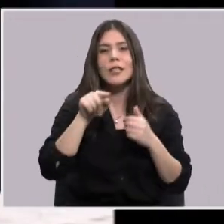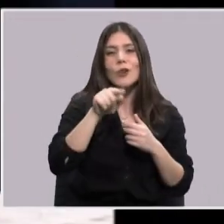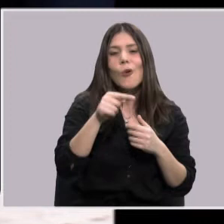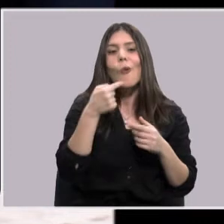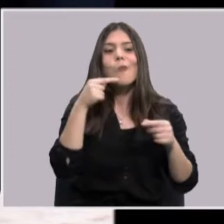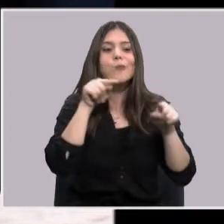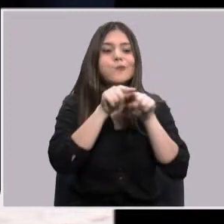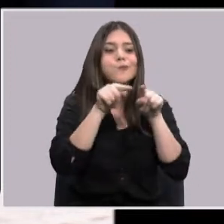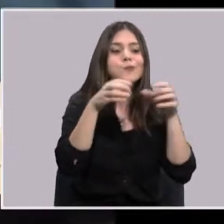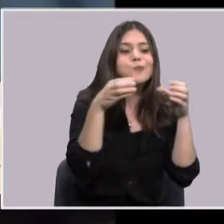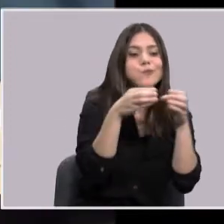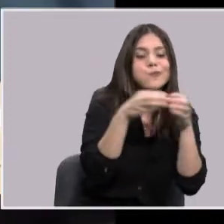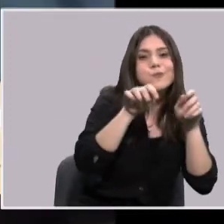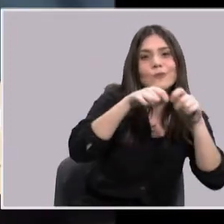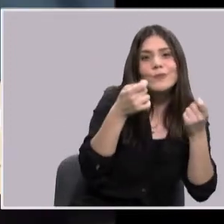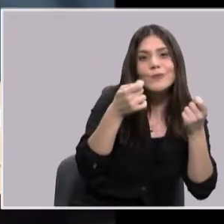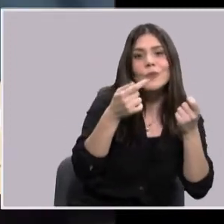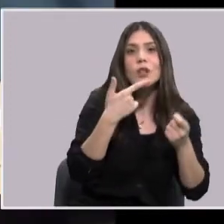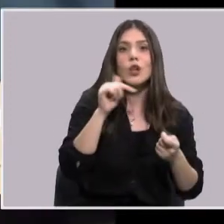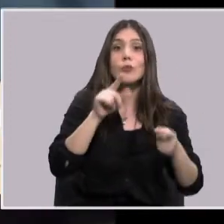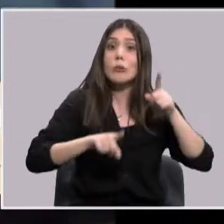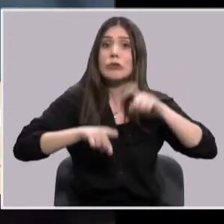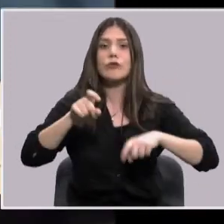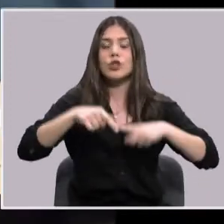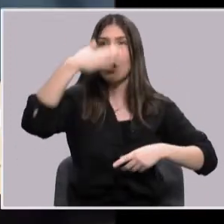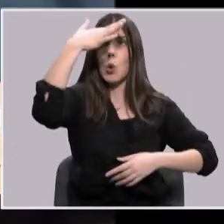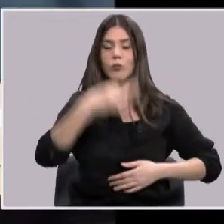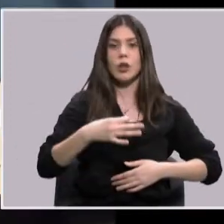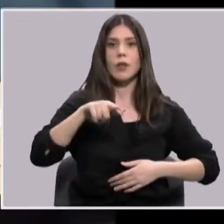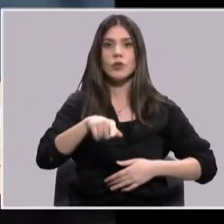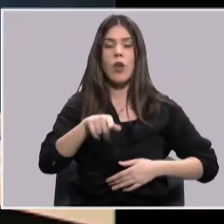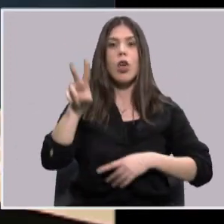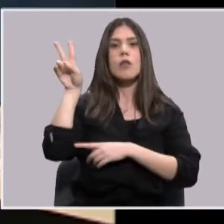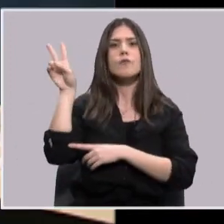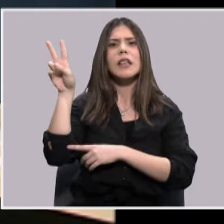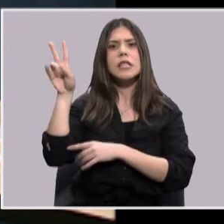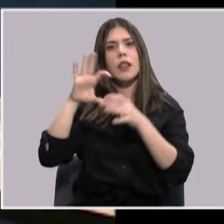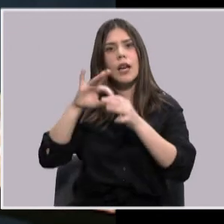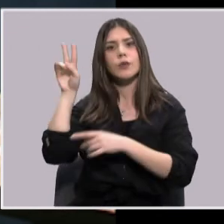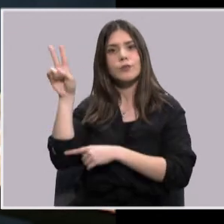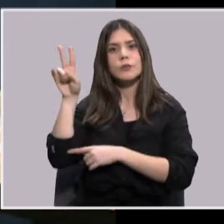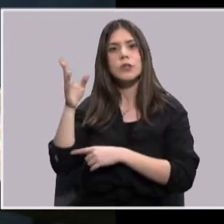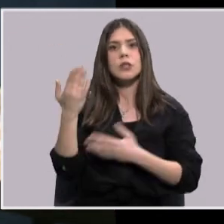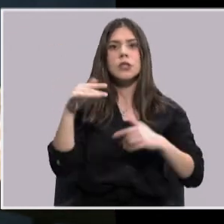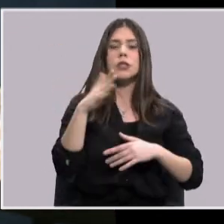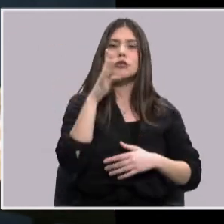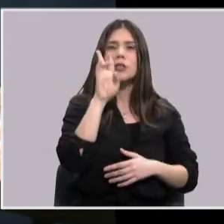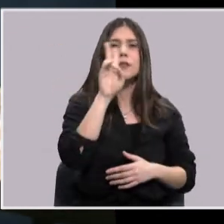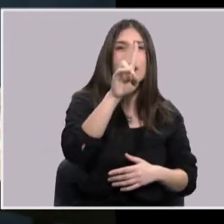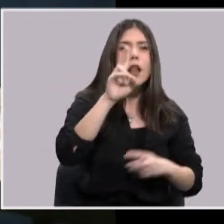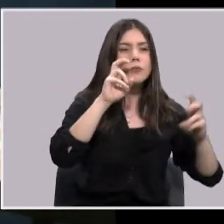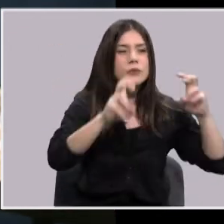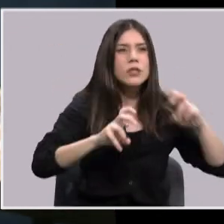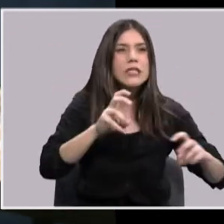estudar o partido, porque nós não podíamos fugir muito à postura de um candidato do PSD, que por norma não são sempre iguais, mas têm algumas